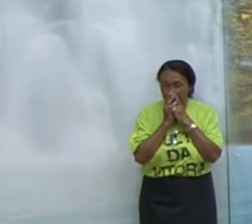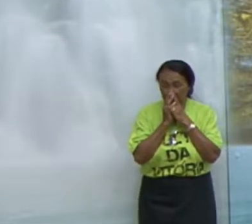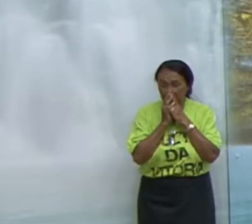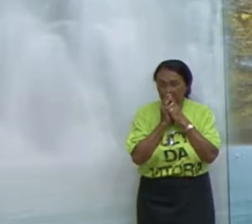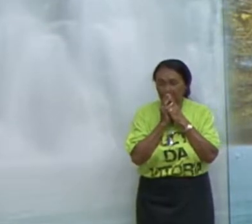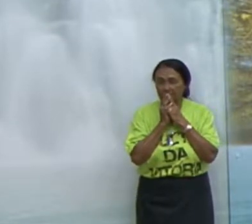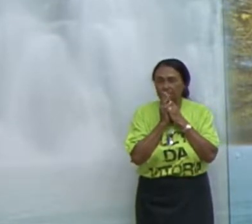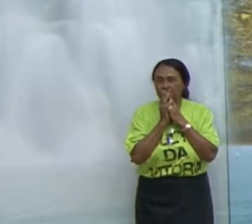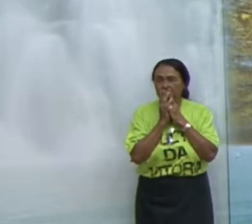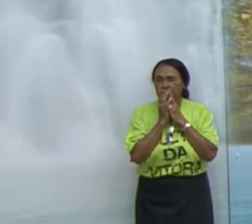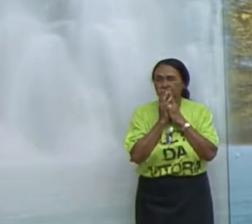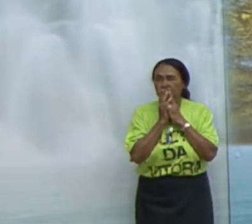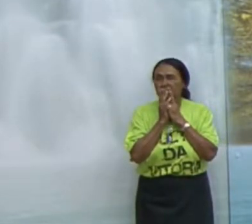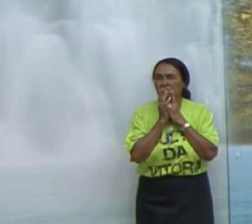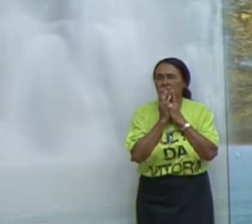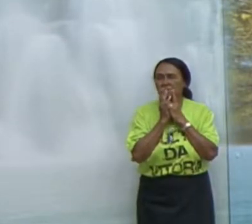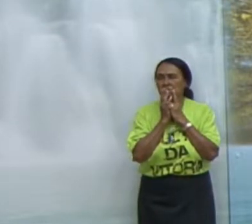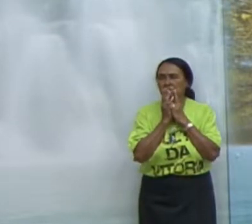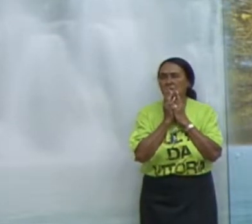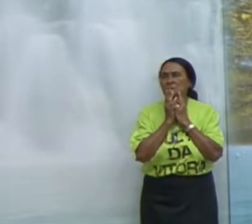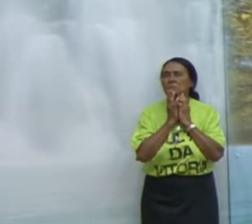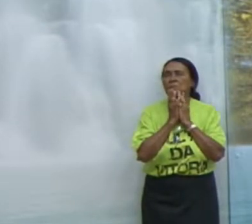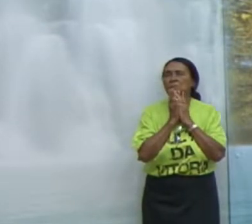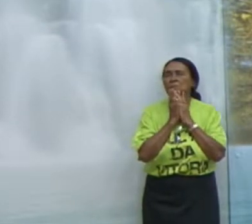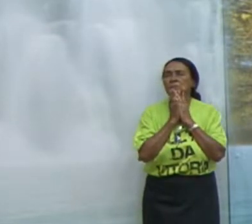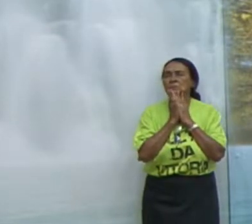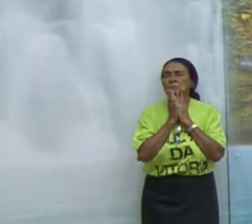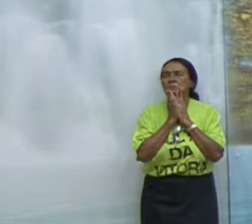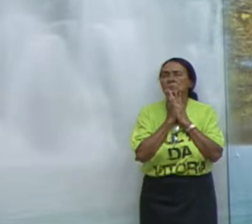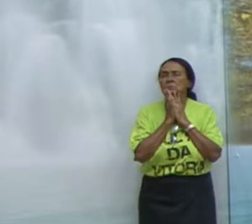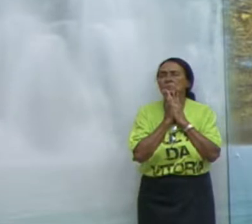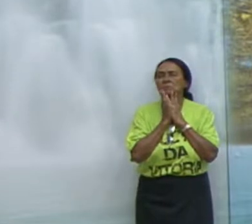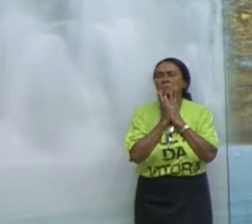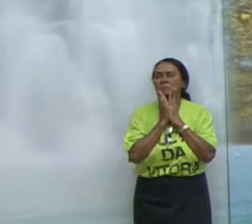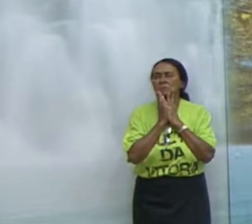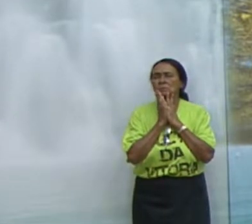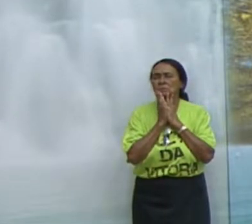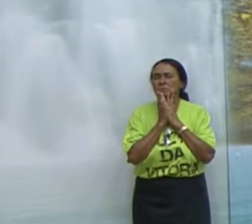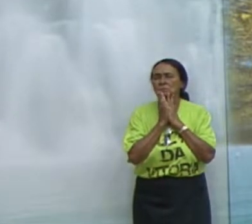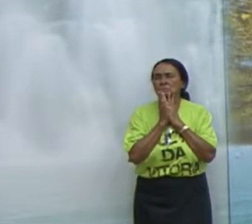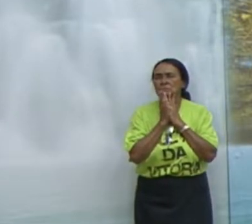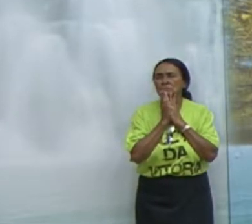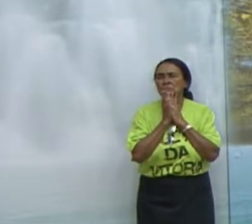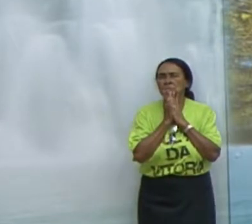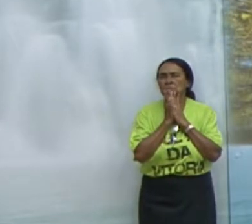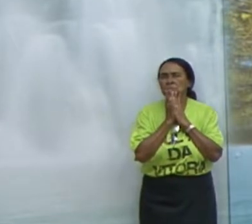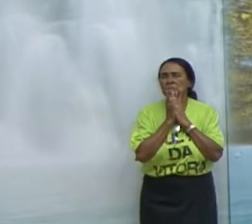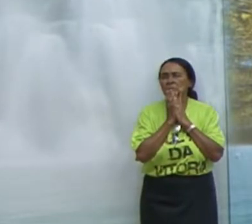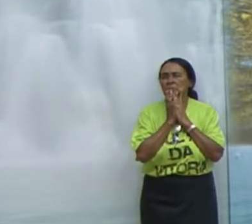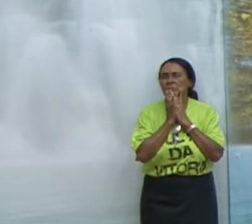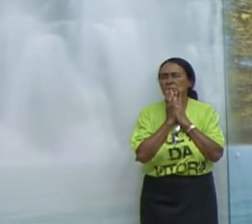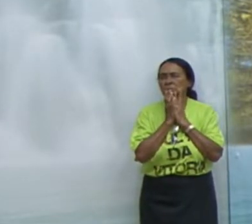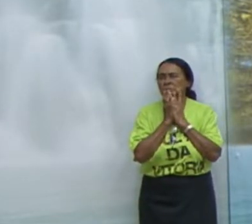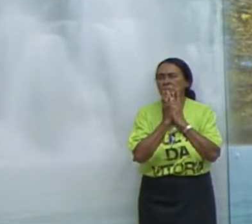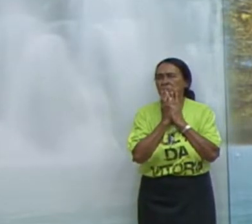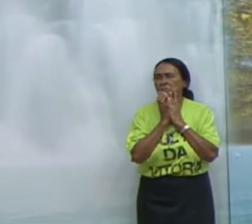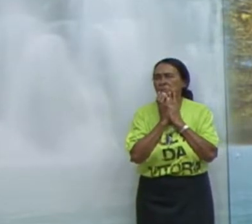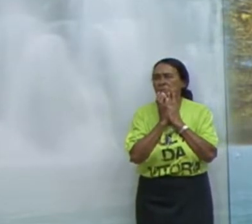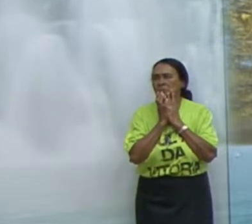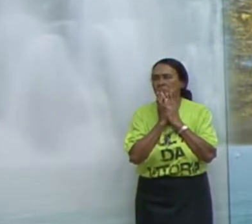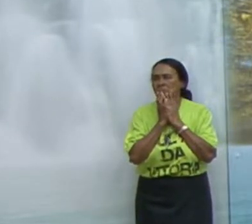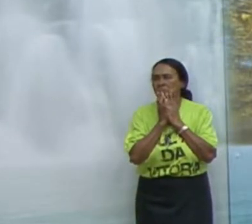Aleluia, o nome do Senhor, o fogo de Deus, a glória de Deus vai te conduzir no